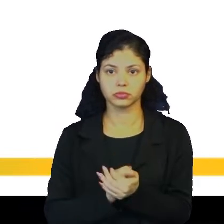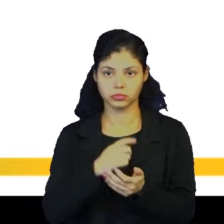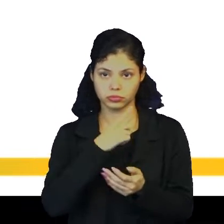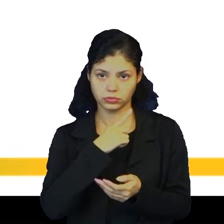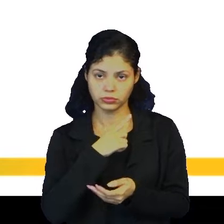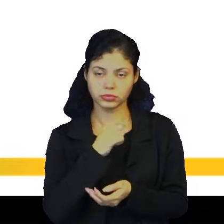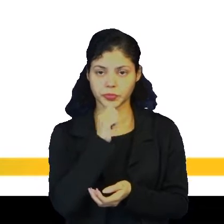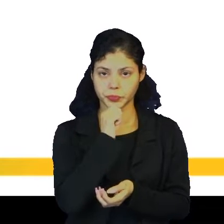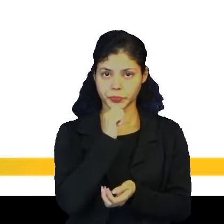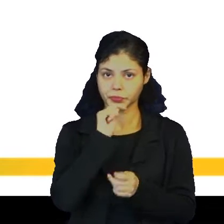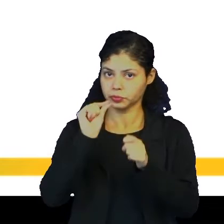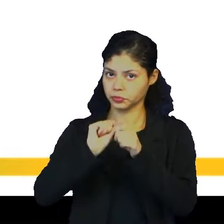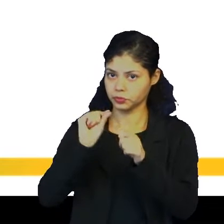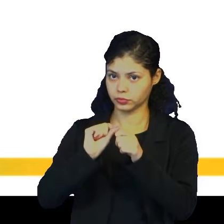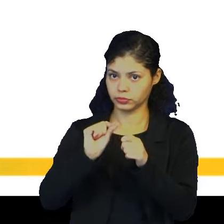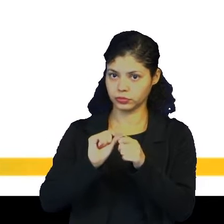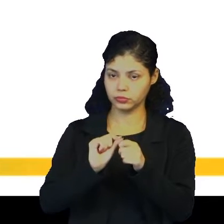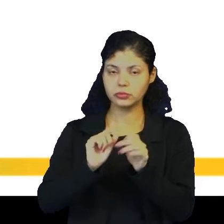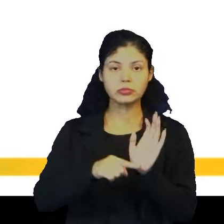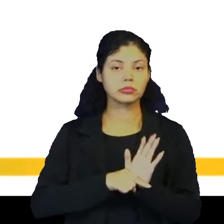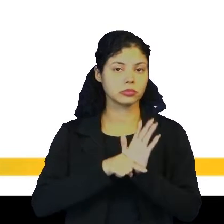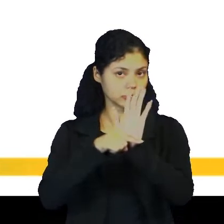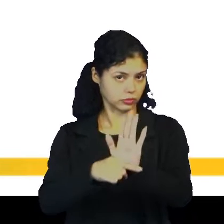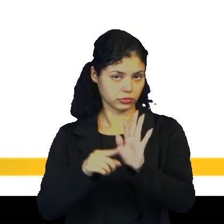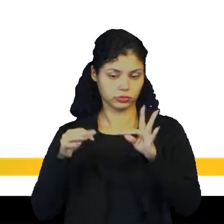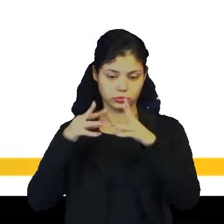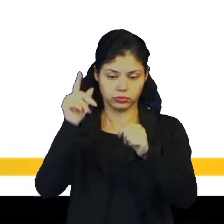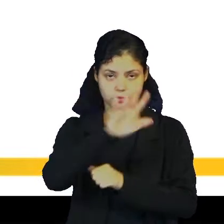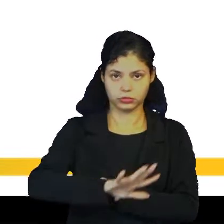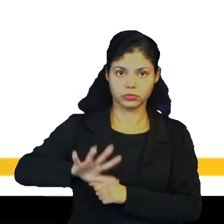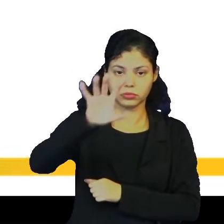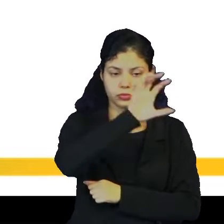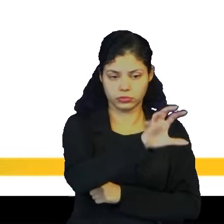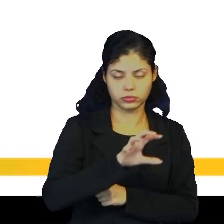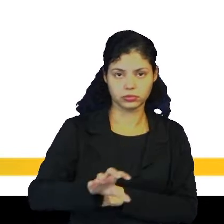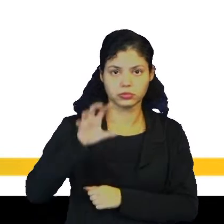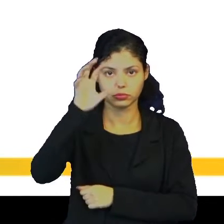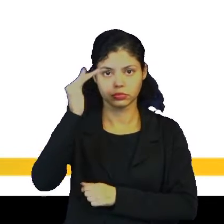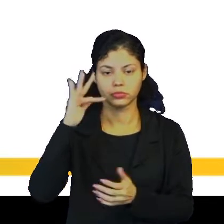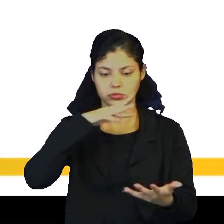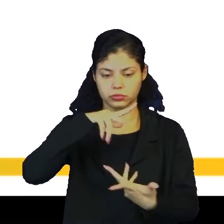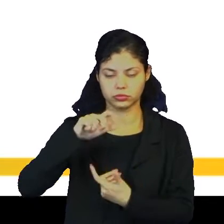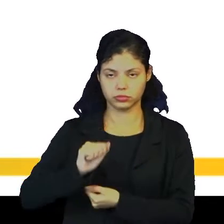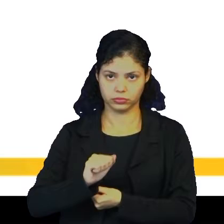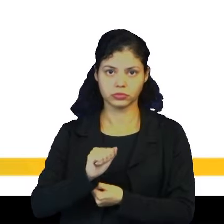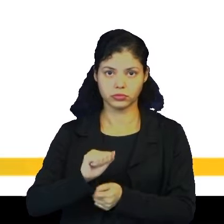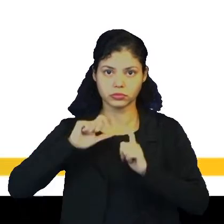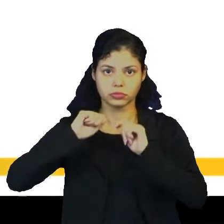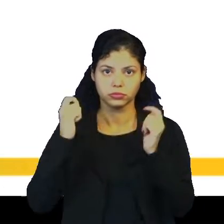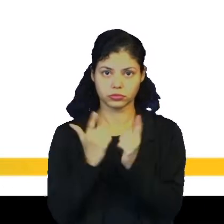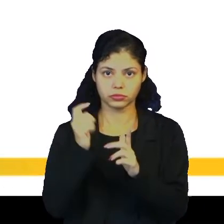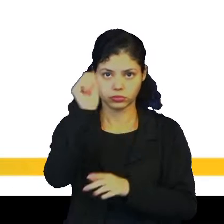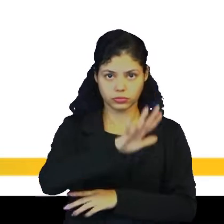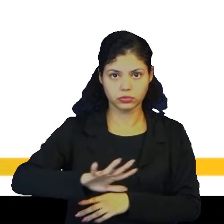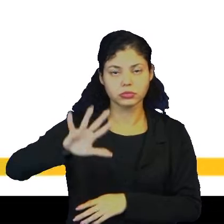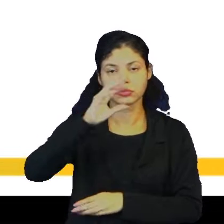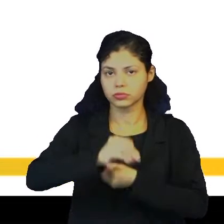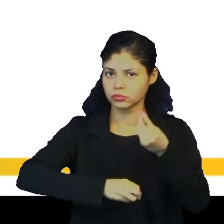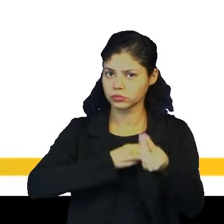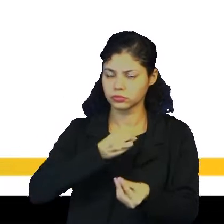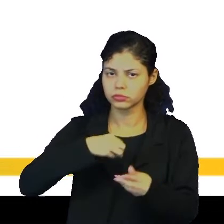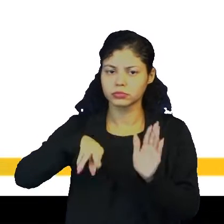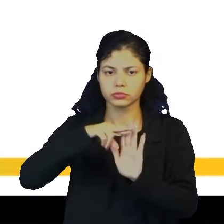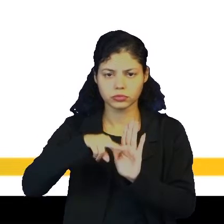Ela foi, elaborada por representantes de todas as regiões do mundo e proclamada pela Assembleia Geral das Nações Unidas como uma norma comum